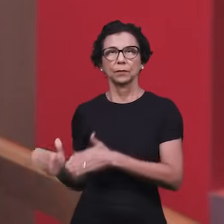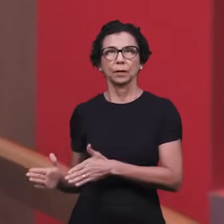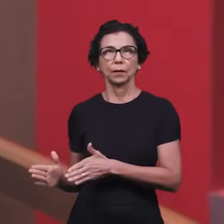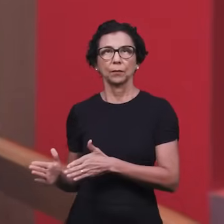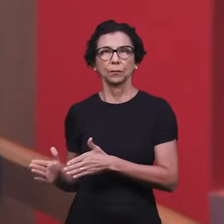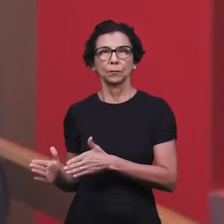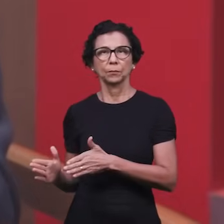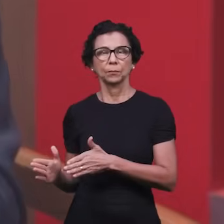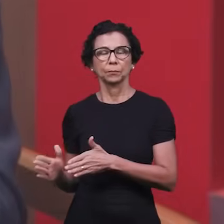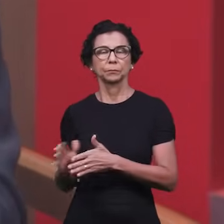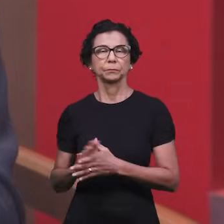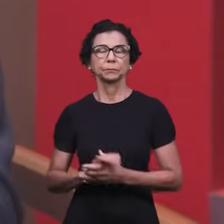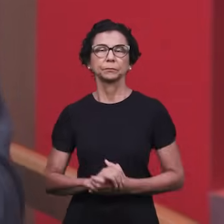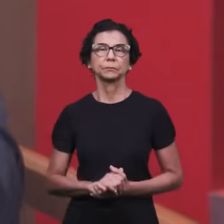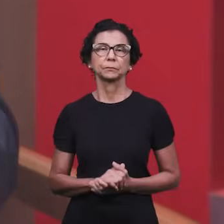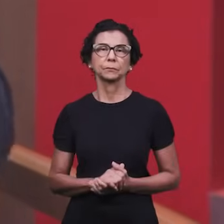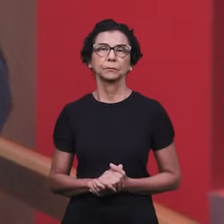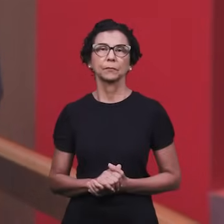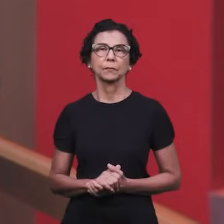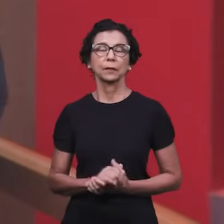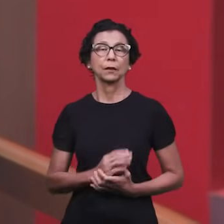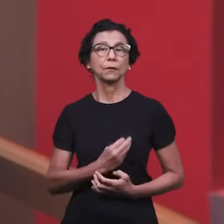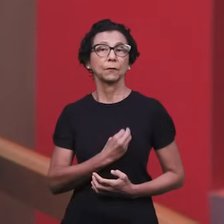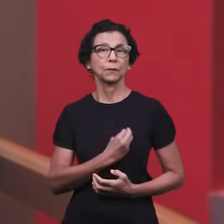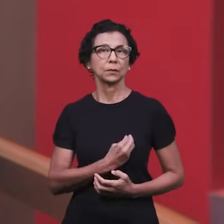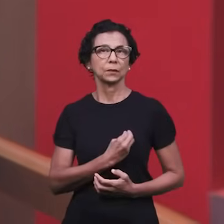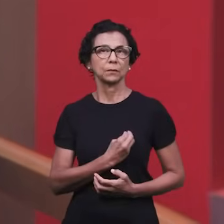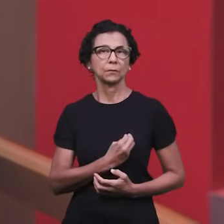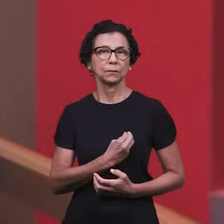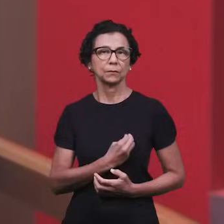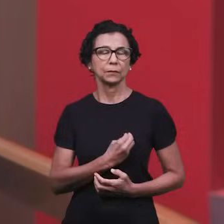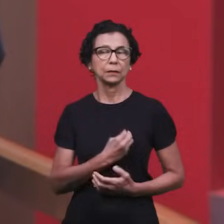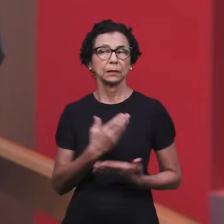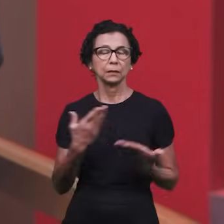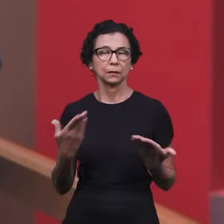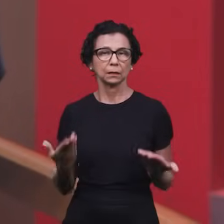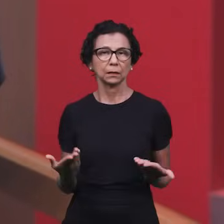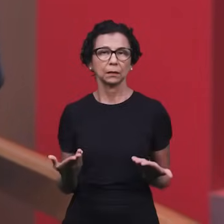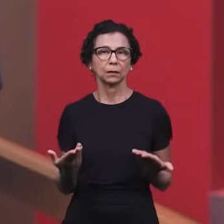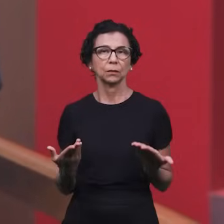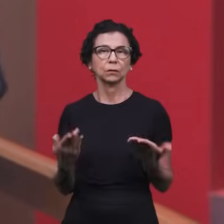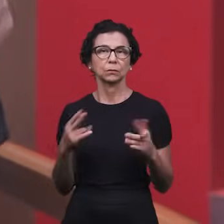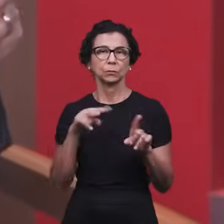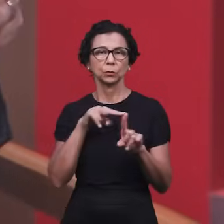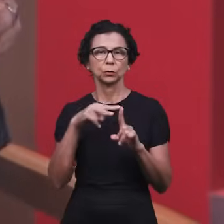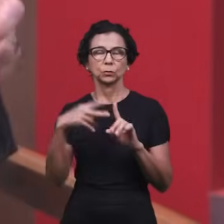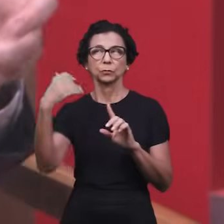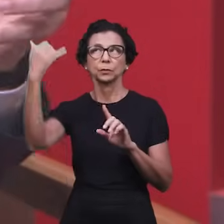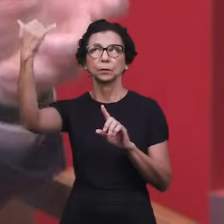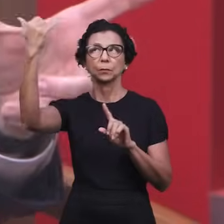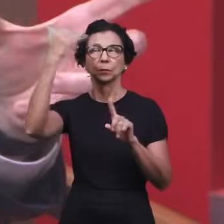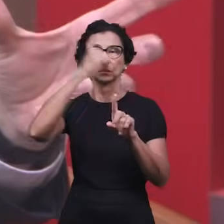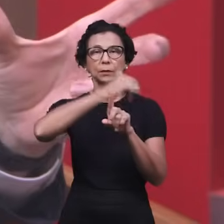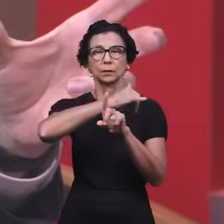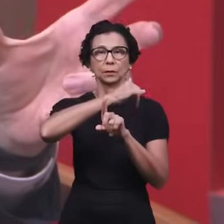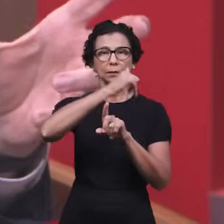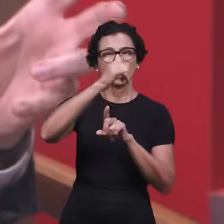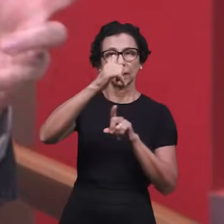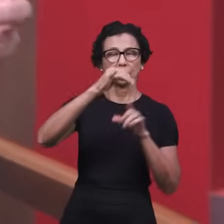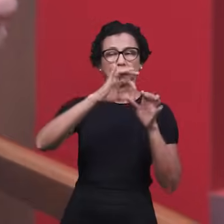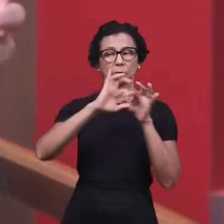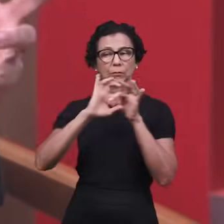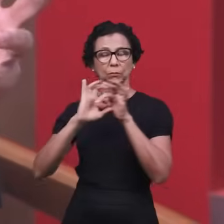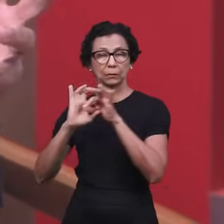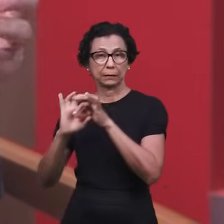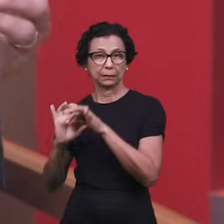deserto, o habitat dela. Então, profeticamente, a igreja do Senhor, a noiva,